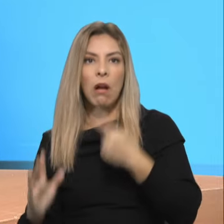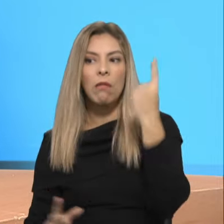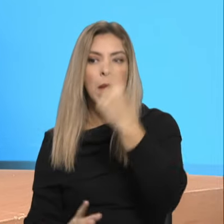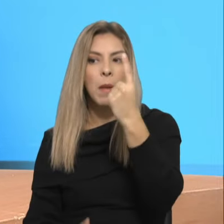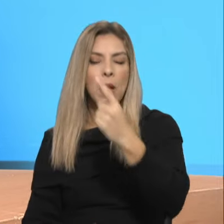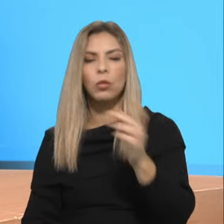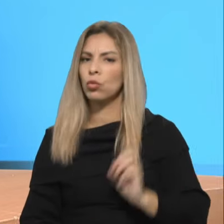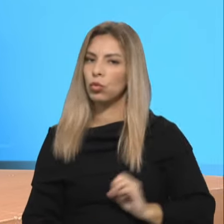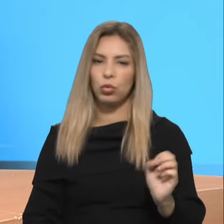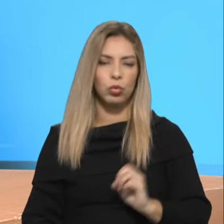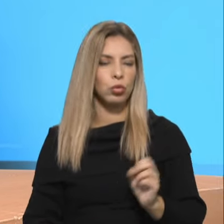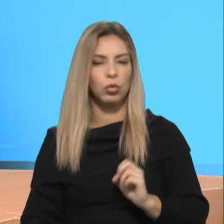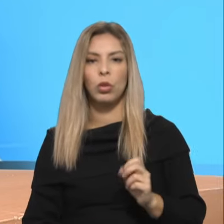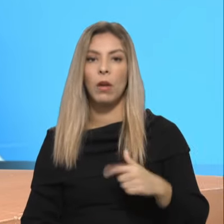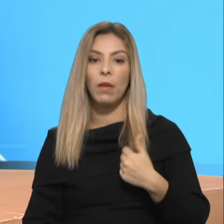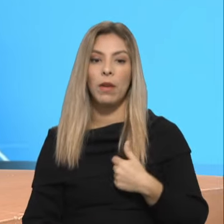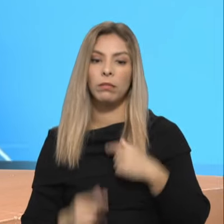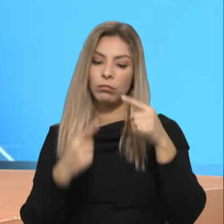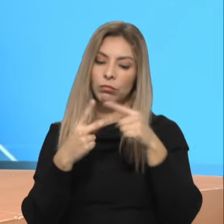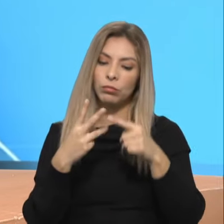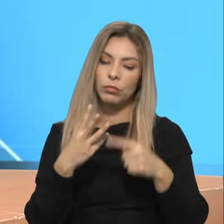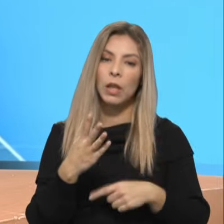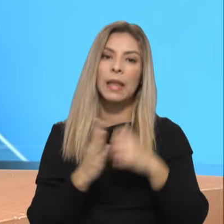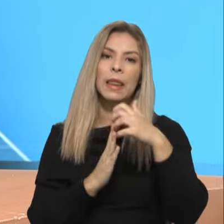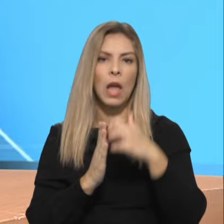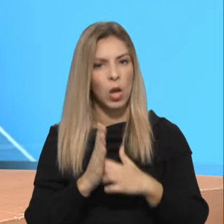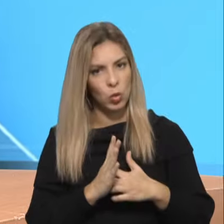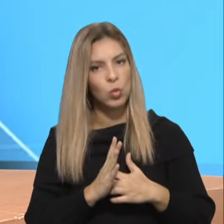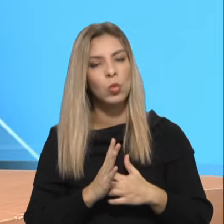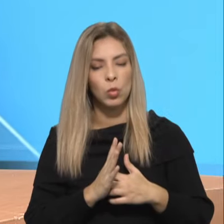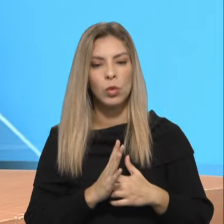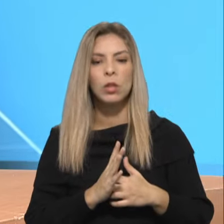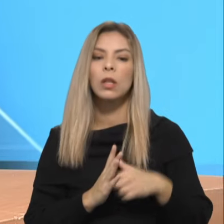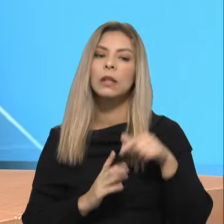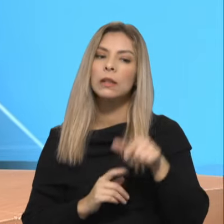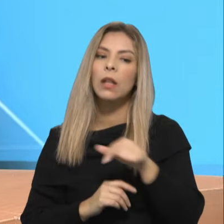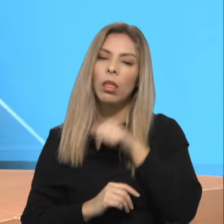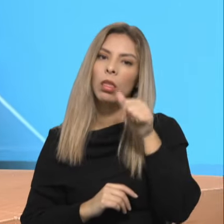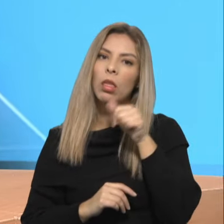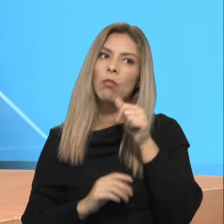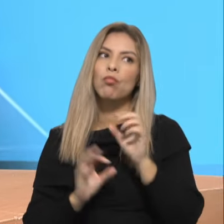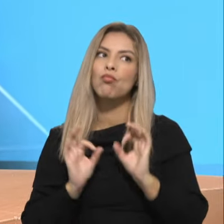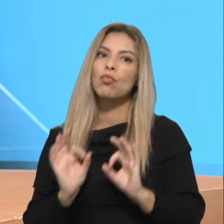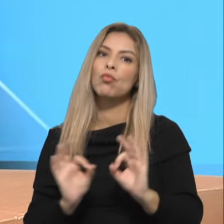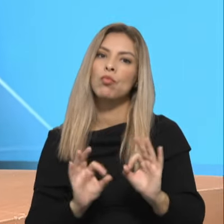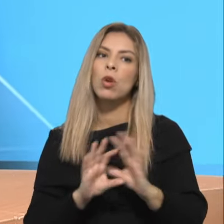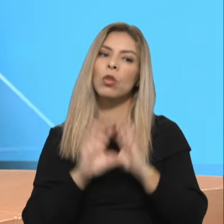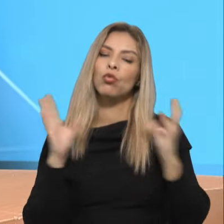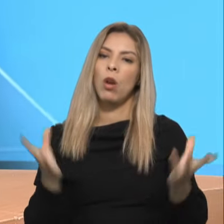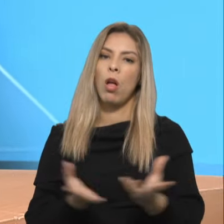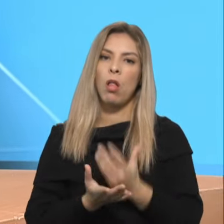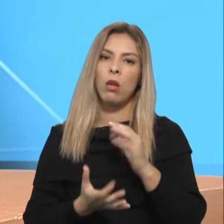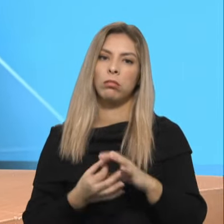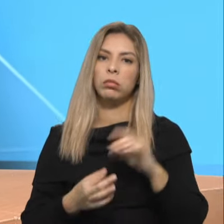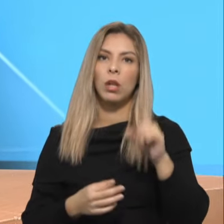três conjuntos de fatores fazem com que este texto seja, no fundo, o culminar da razão pela qual Maria é Imaculada.